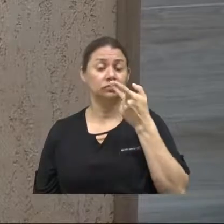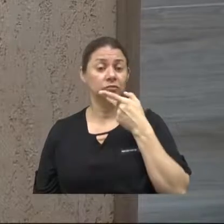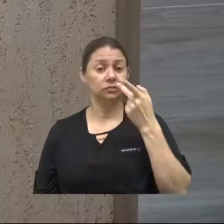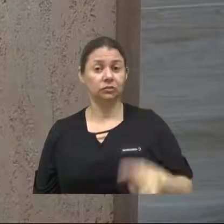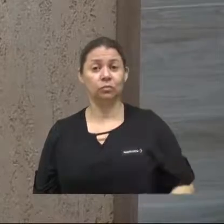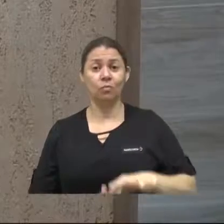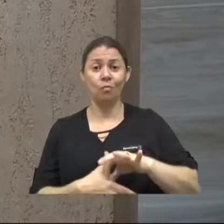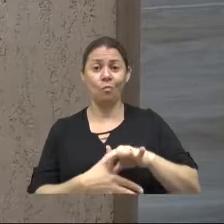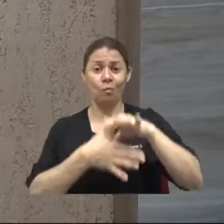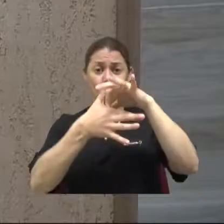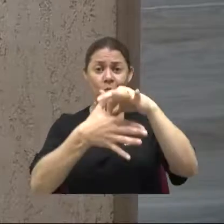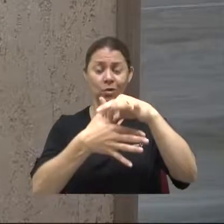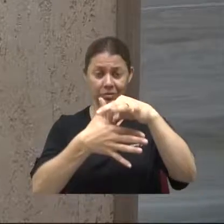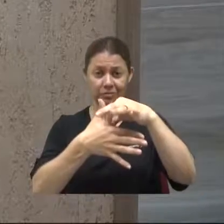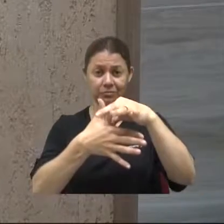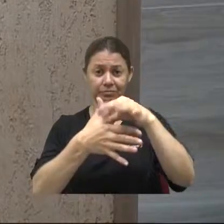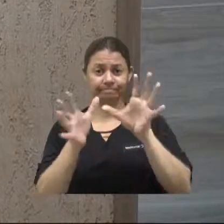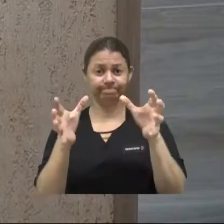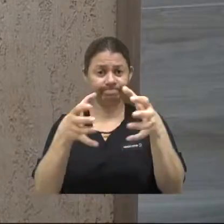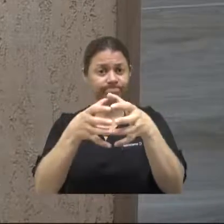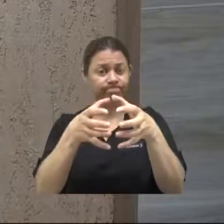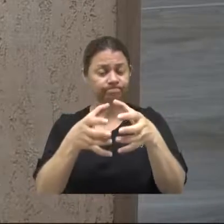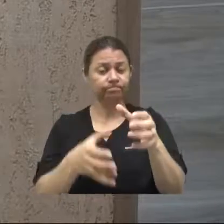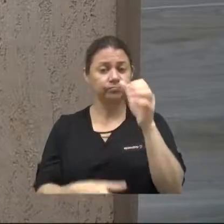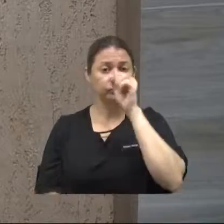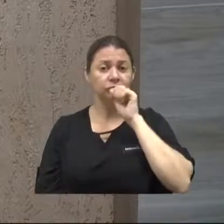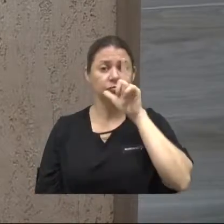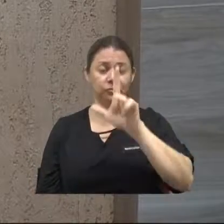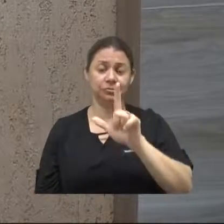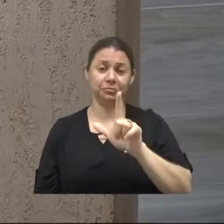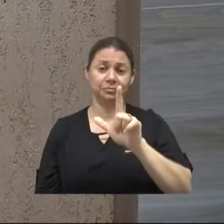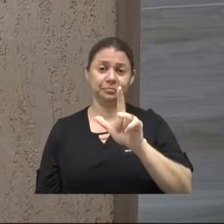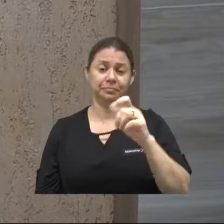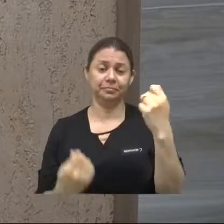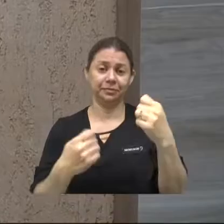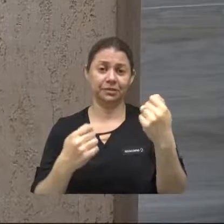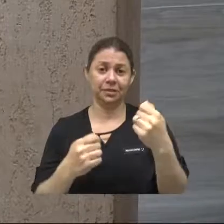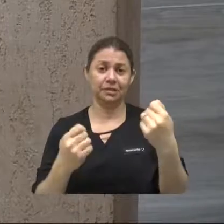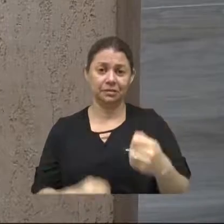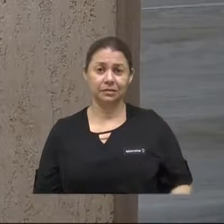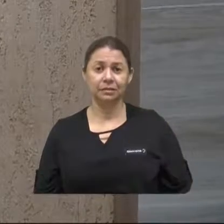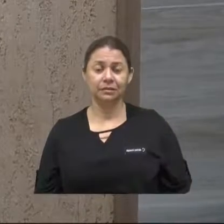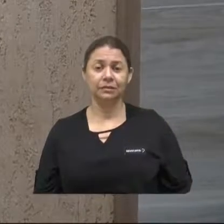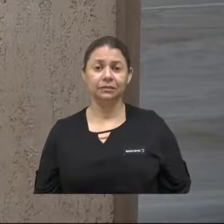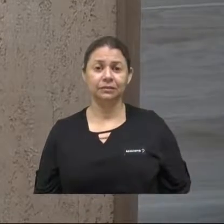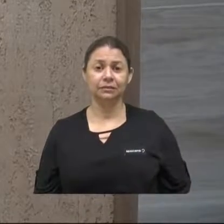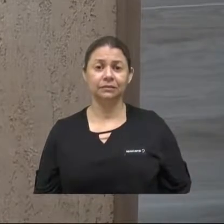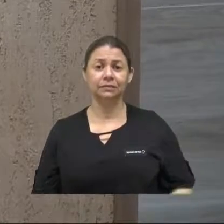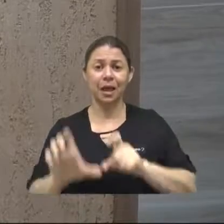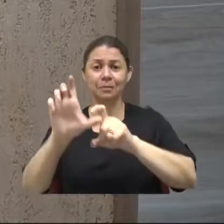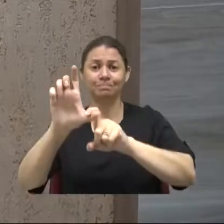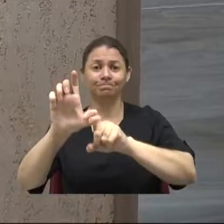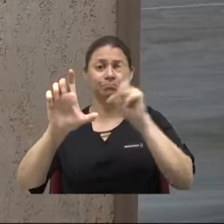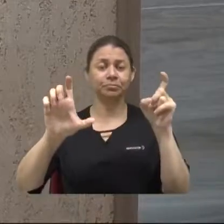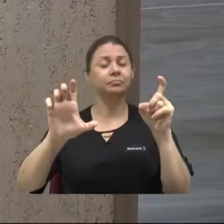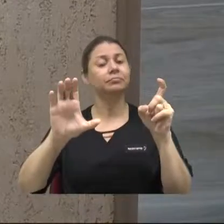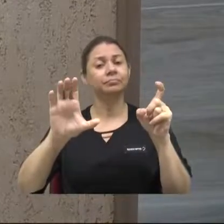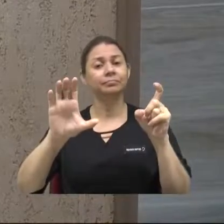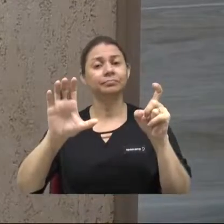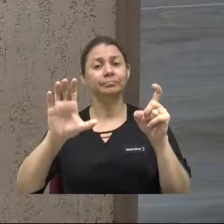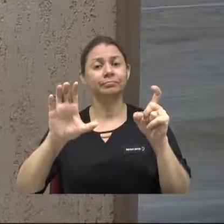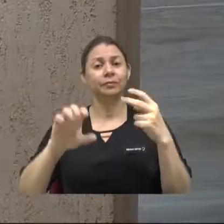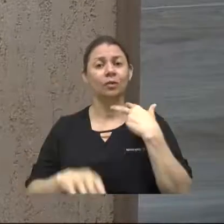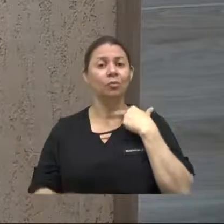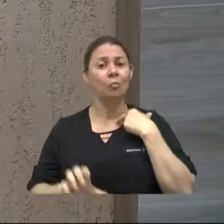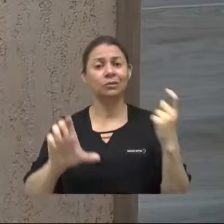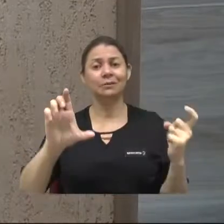são harmônicos, mas eles são independentes. Eles são independentes. E eu